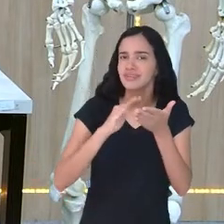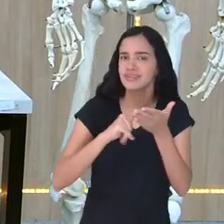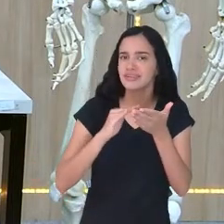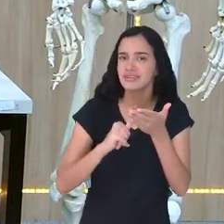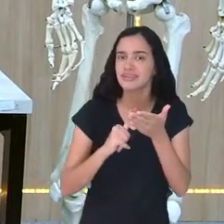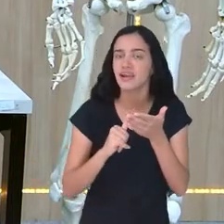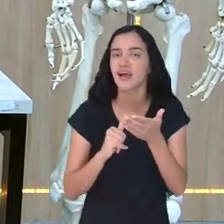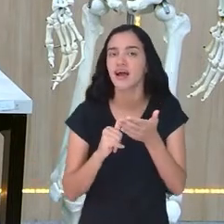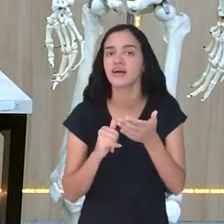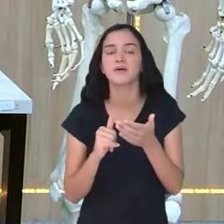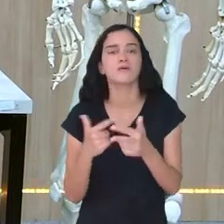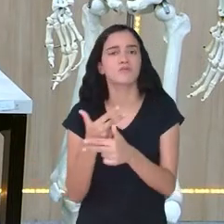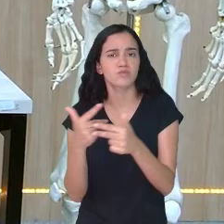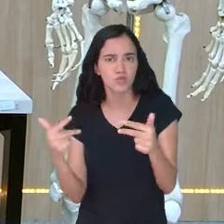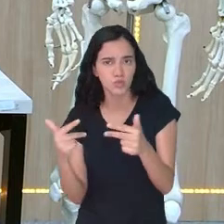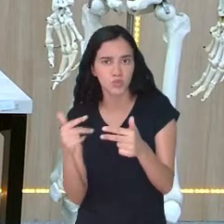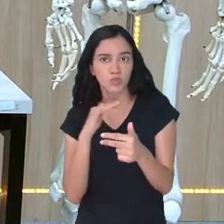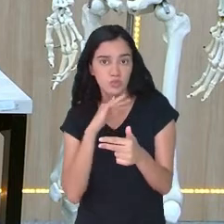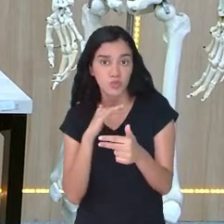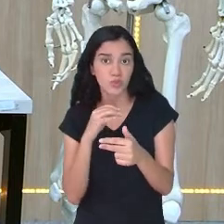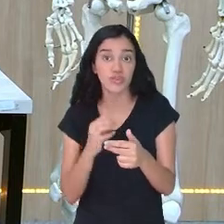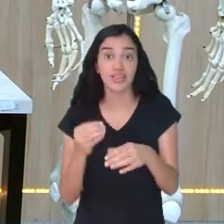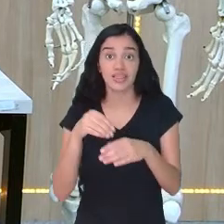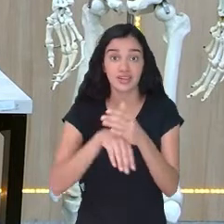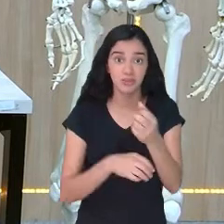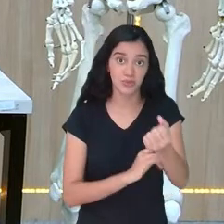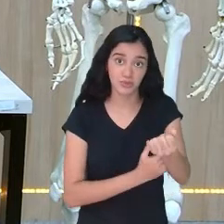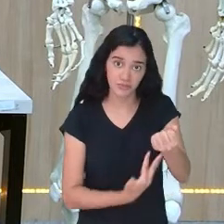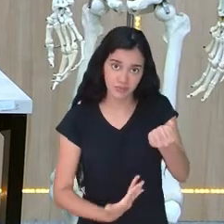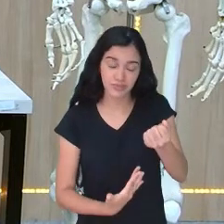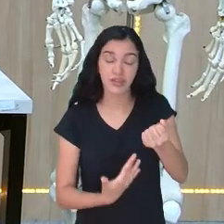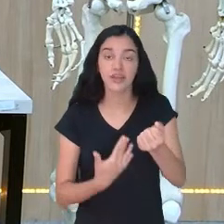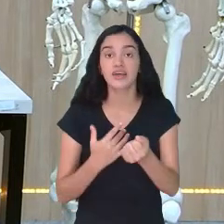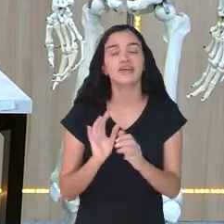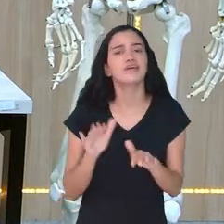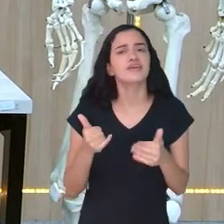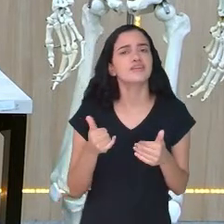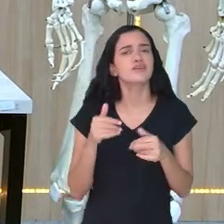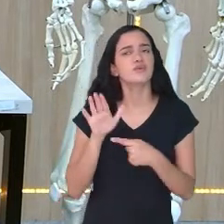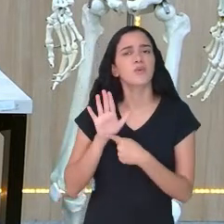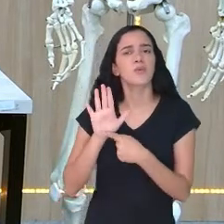e aquelas que estão em nível elevado no sangue. Então, vejam aí o